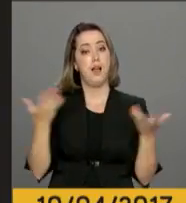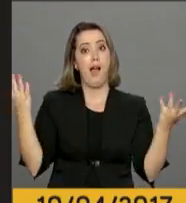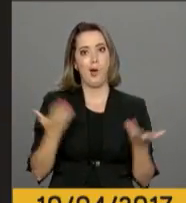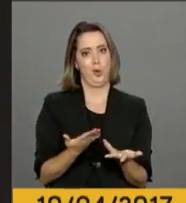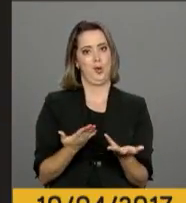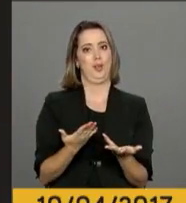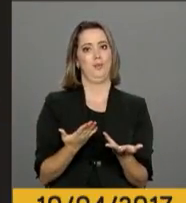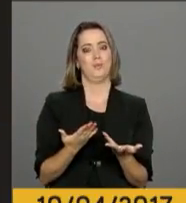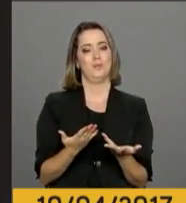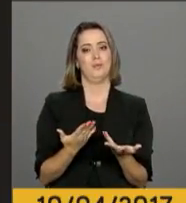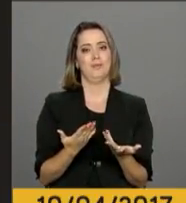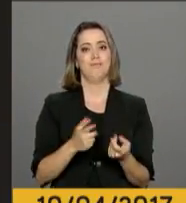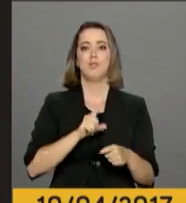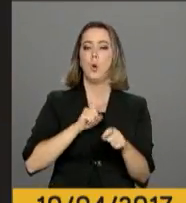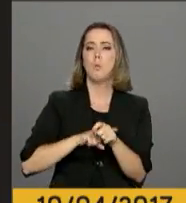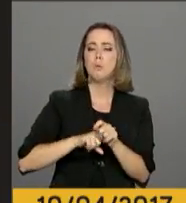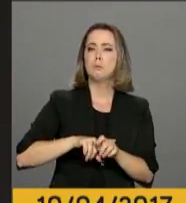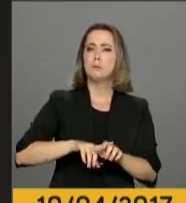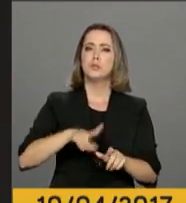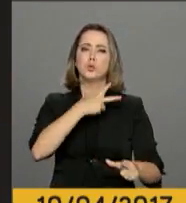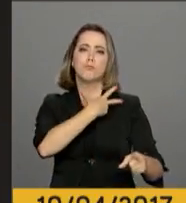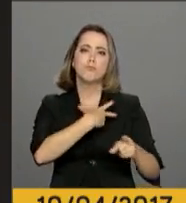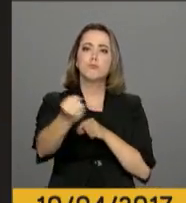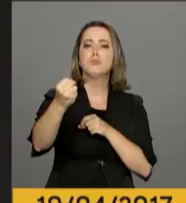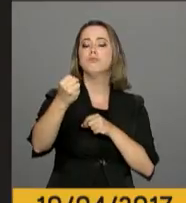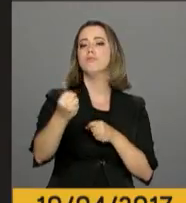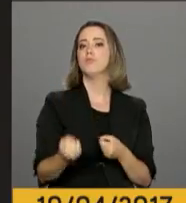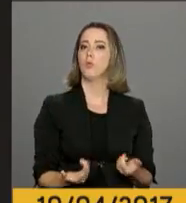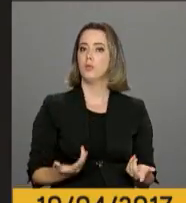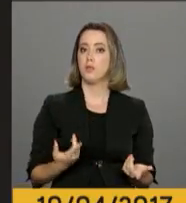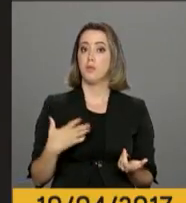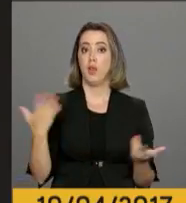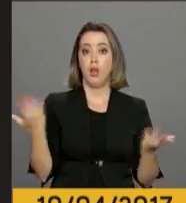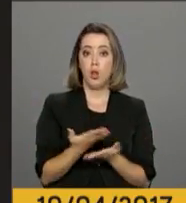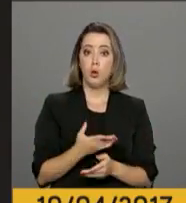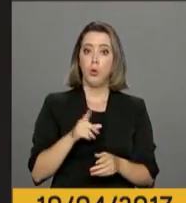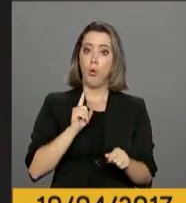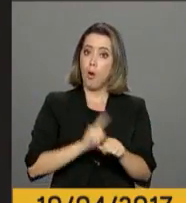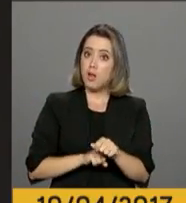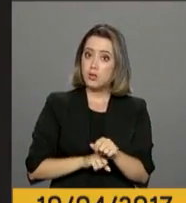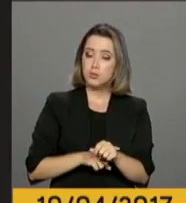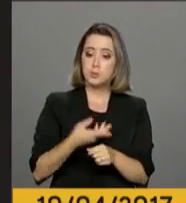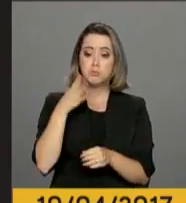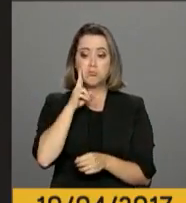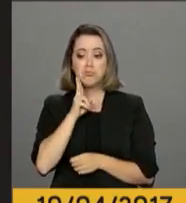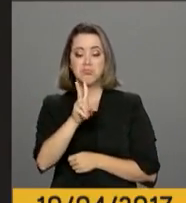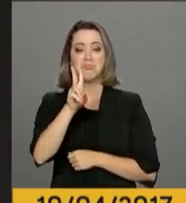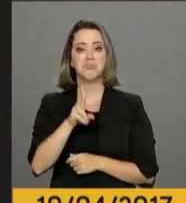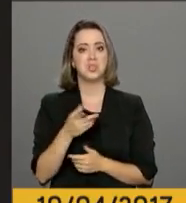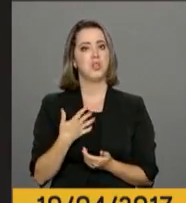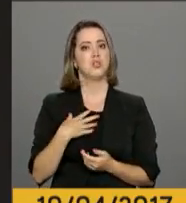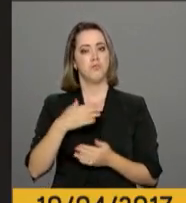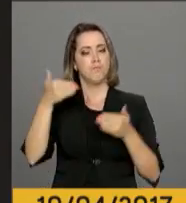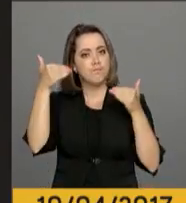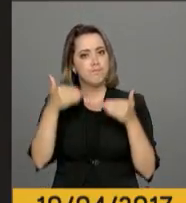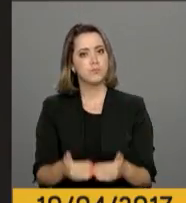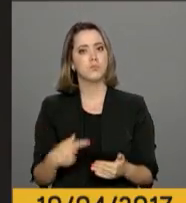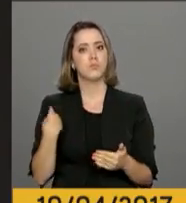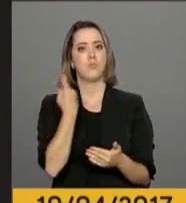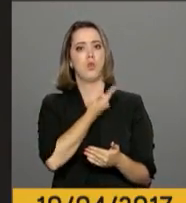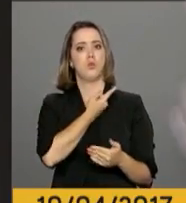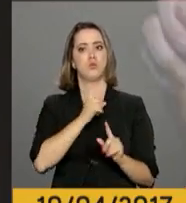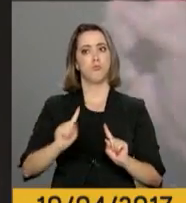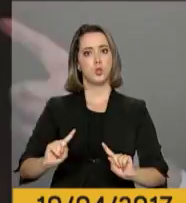Agora, o momento é de superação. Agora, o momento é de encarar, sem rodeios, os